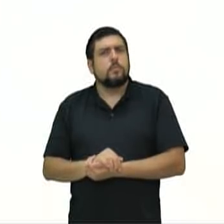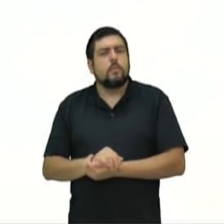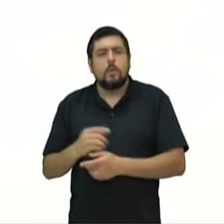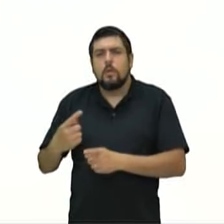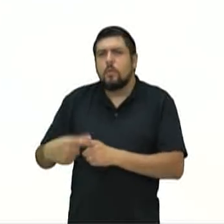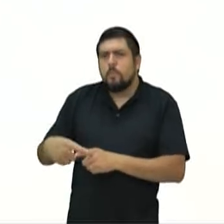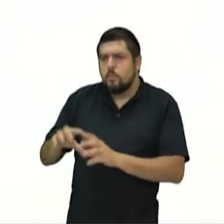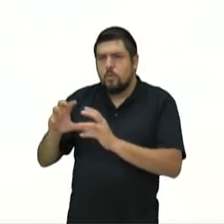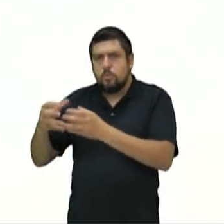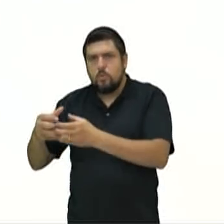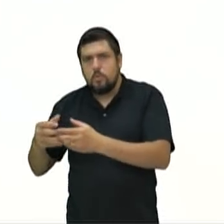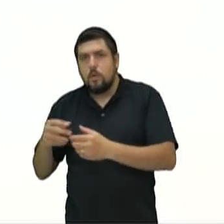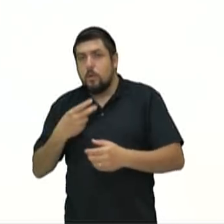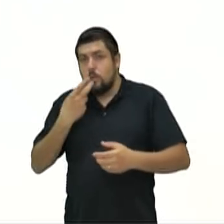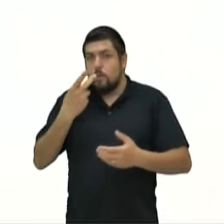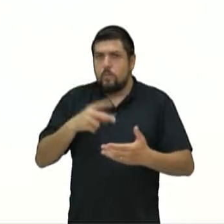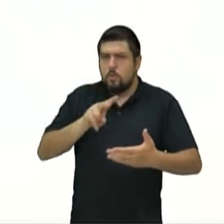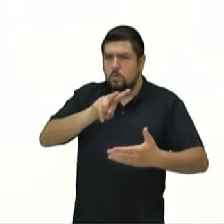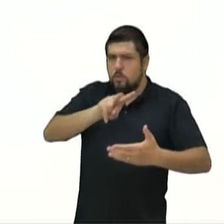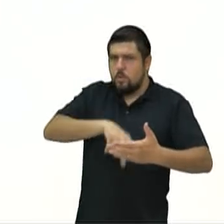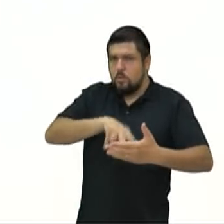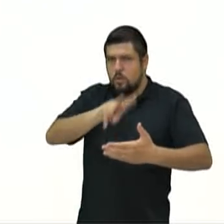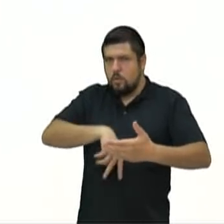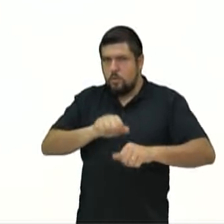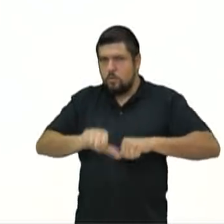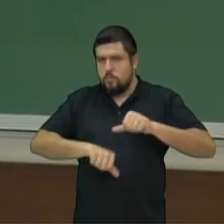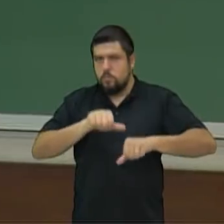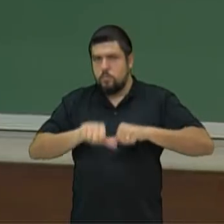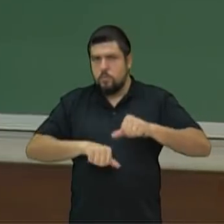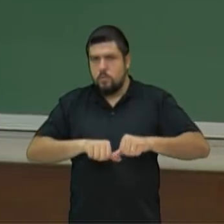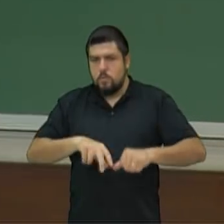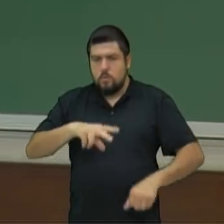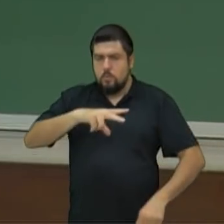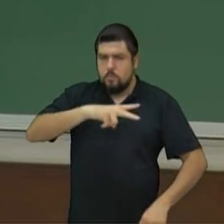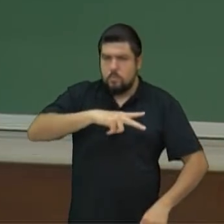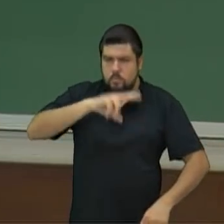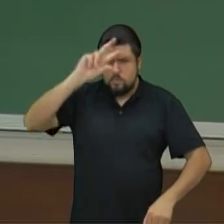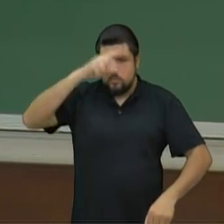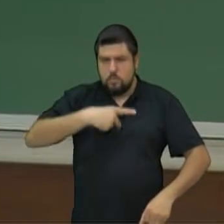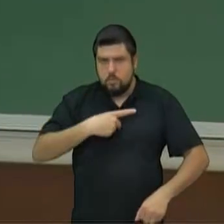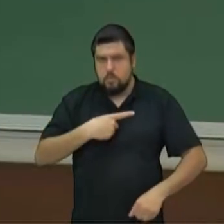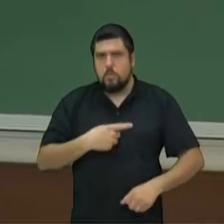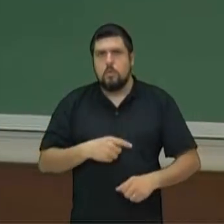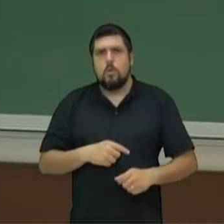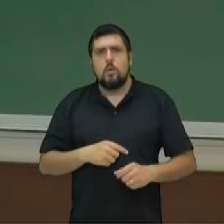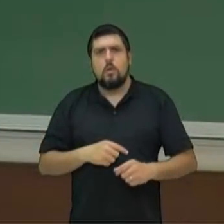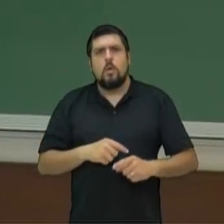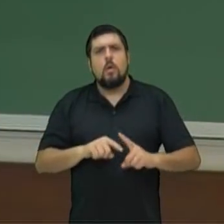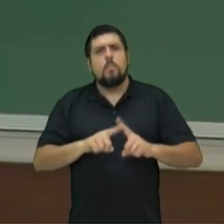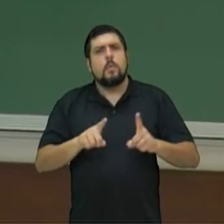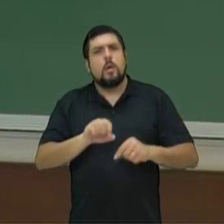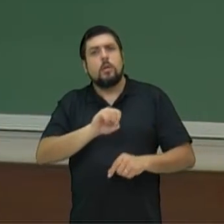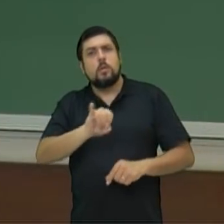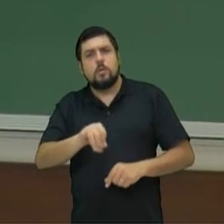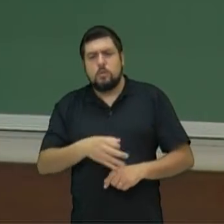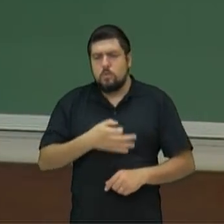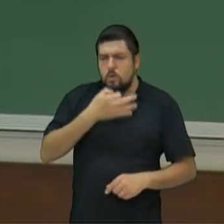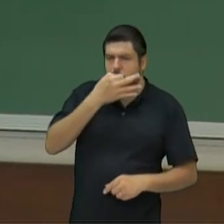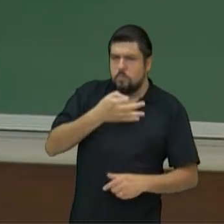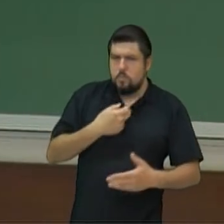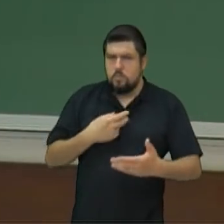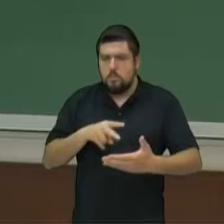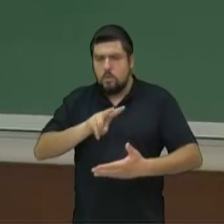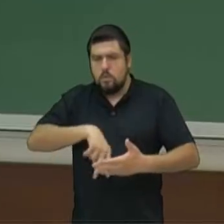fala? Ele falou da leitura, né, da transformação individual, da transformação pessoal. Mas se houver uma crítica, porque é uma